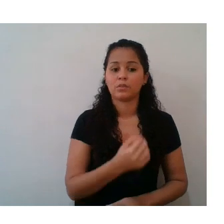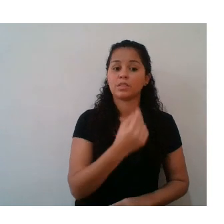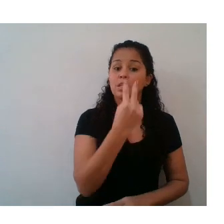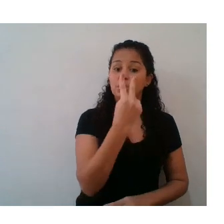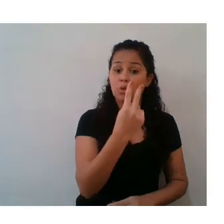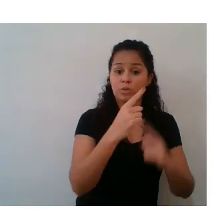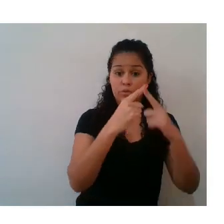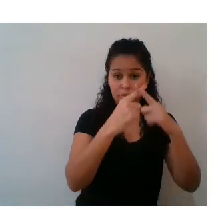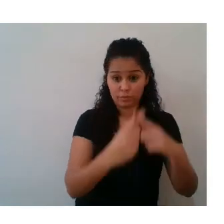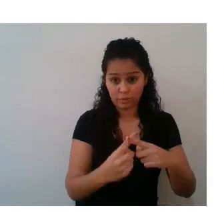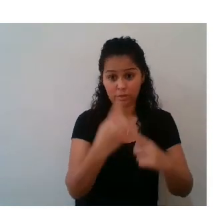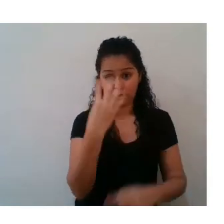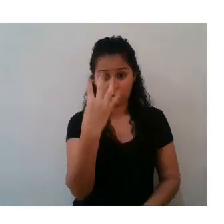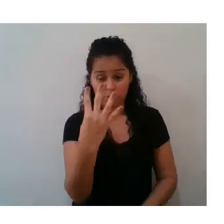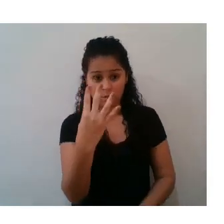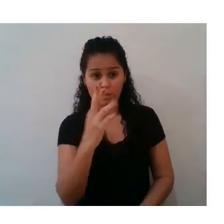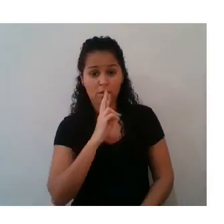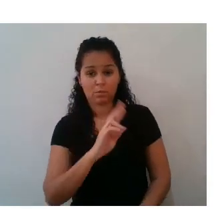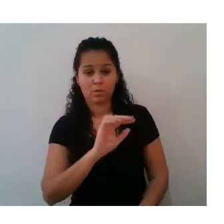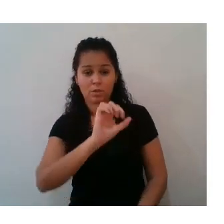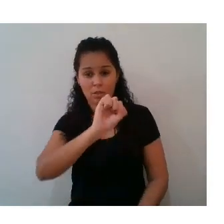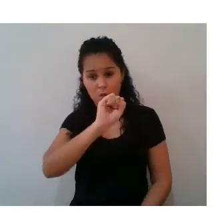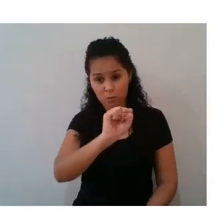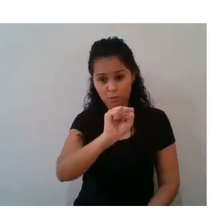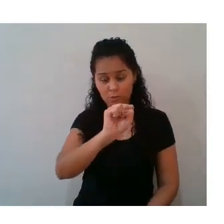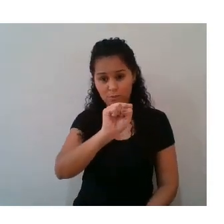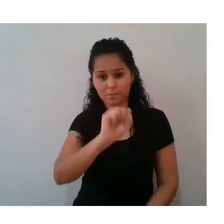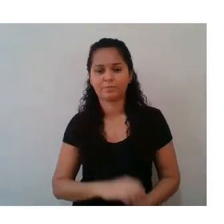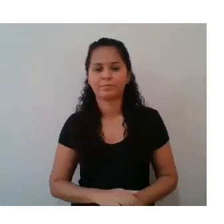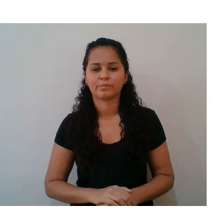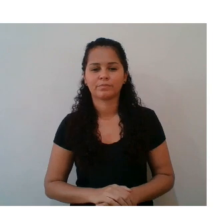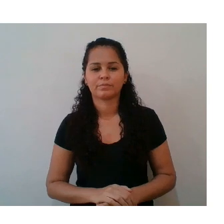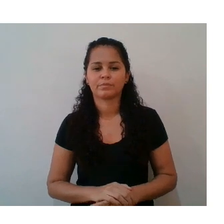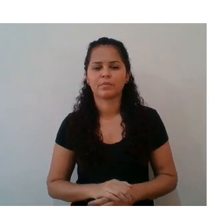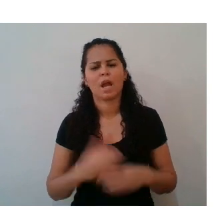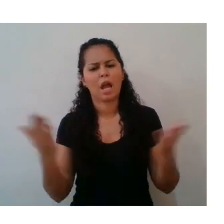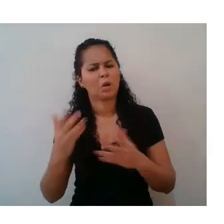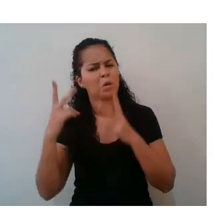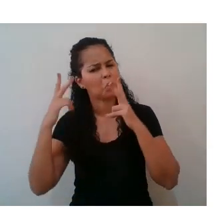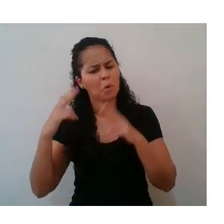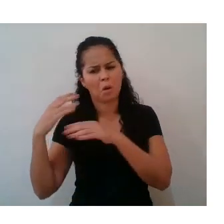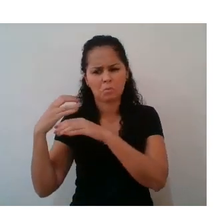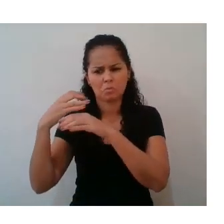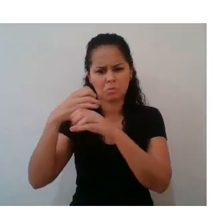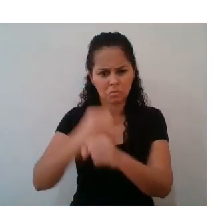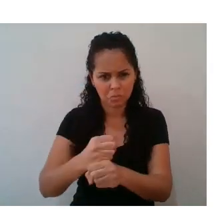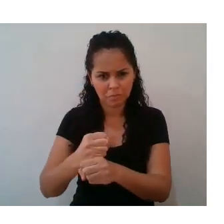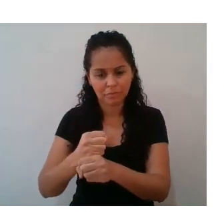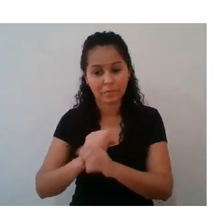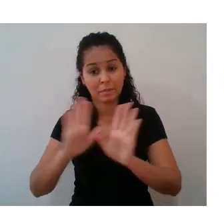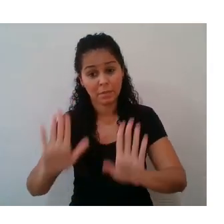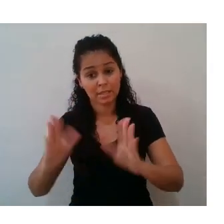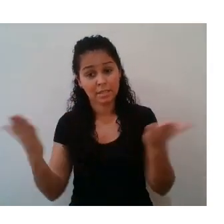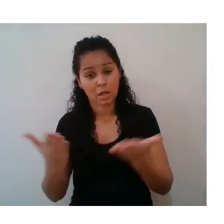amperes. E ele vale 2. Então, 2 vezes 4 dá 8. Ok? Para o 2, eu vou repetir o processo, mas a resistência vale